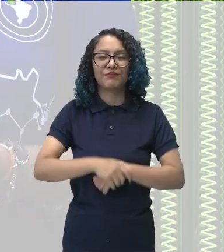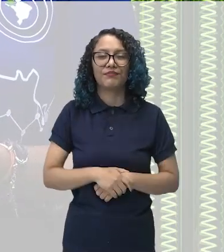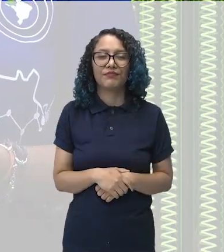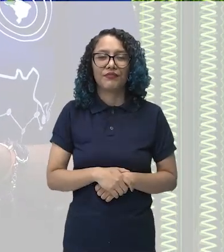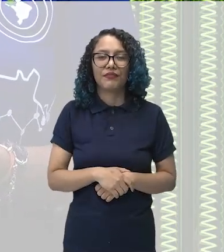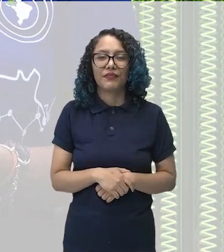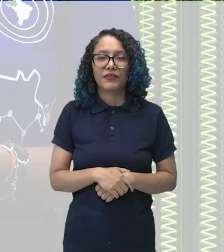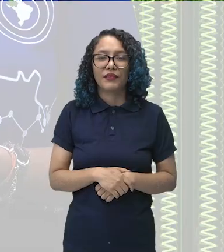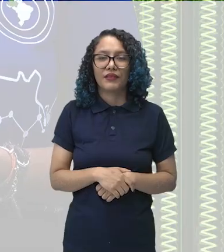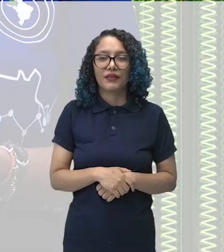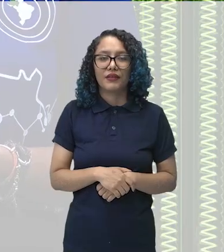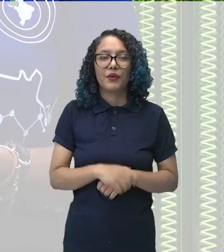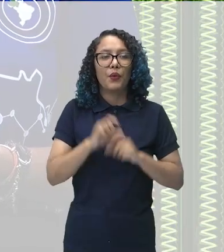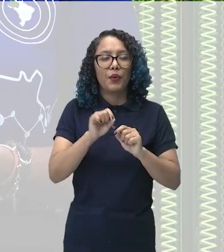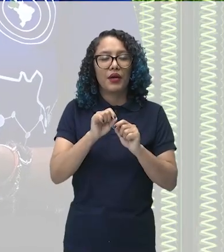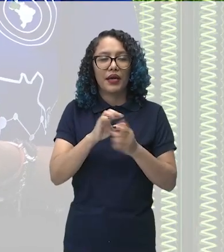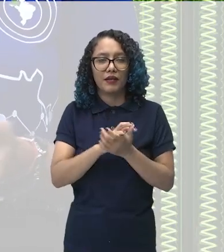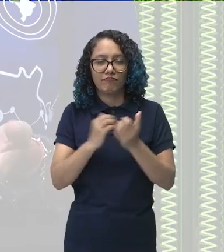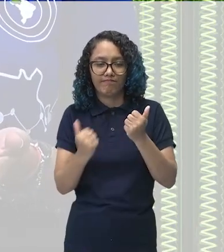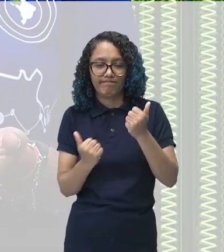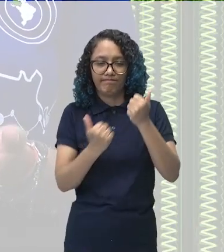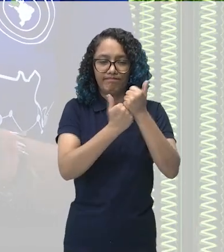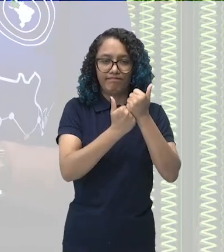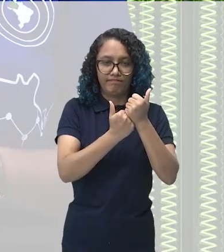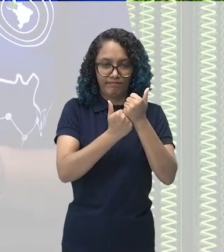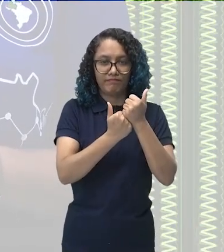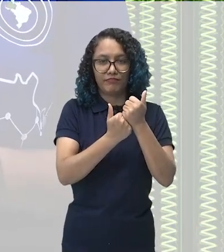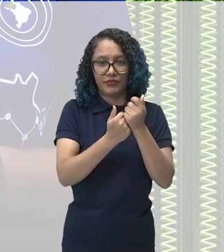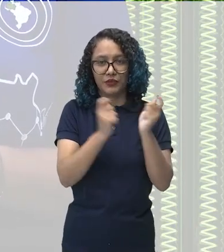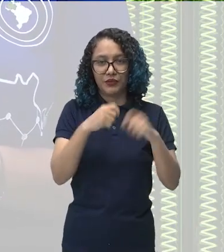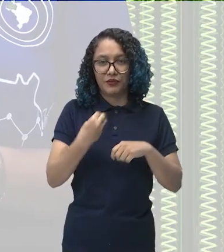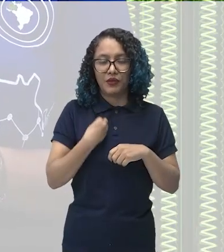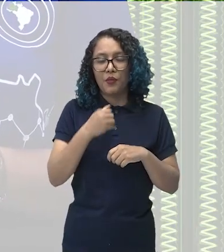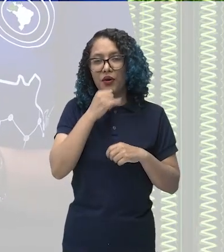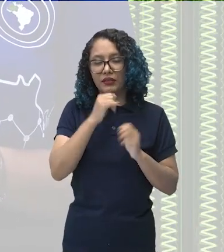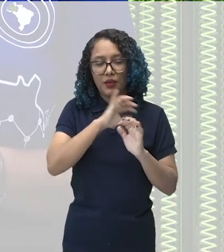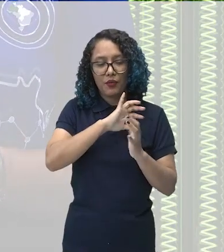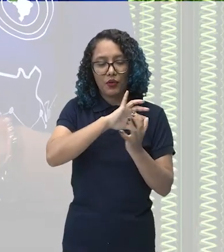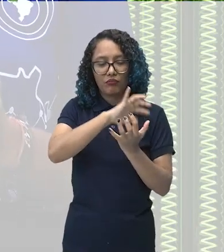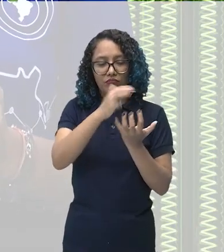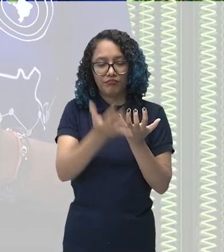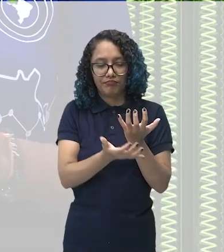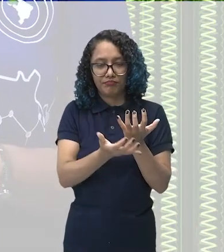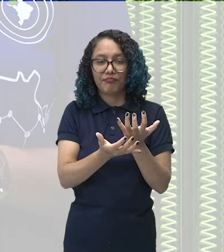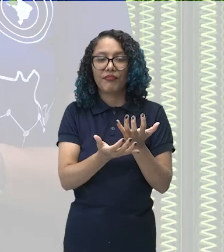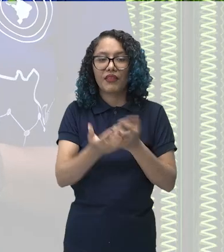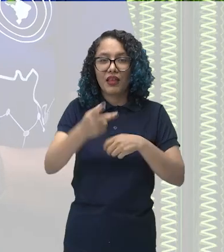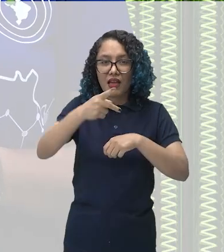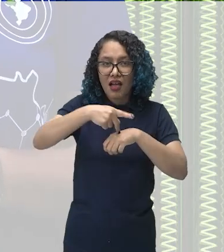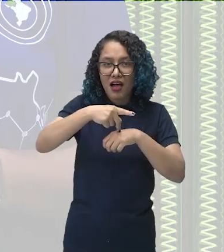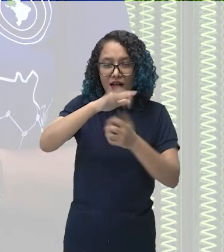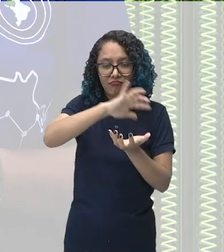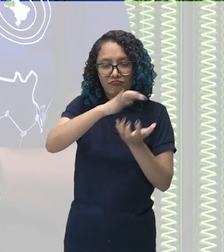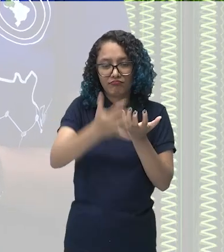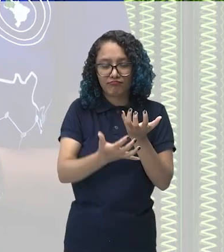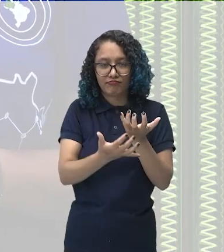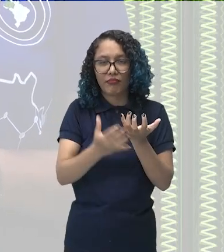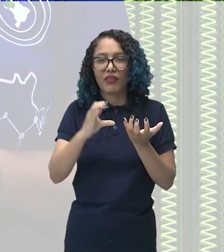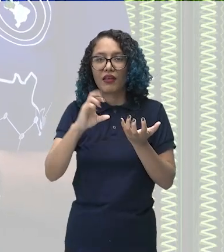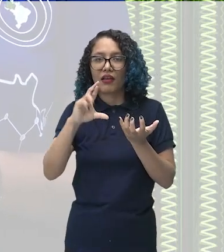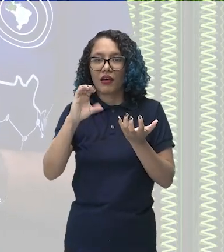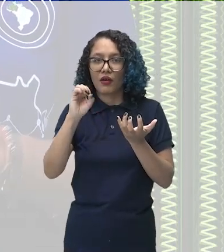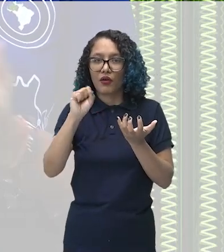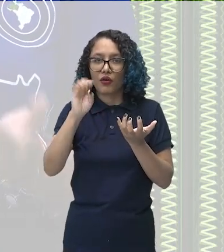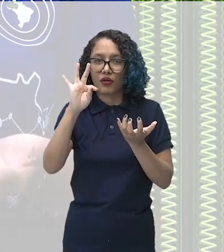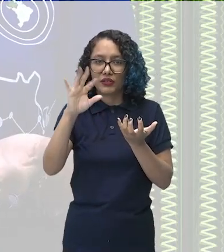suporte físico para a vida. Em que sentido? A crosta terrestre vai fornecer um substrato onde os organismos